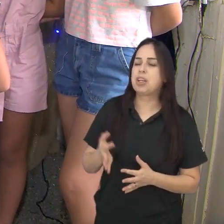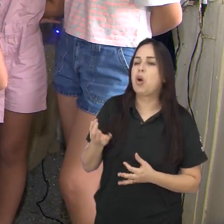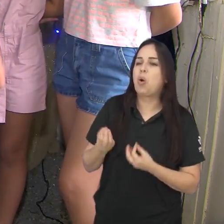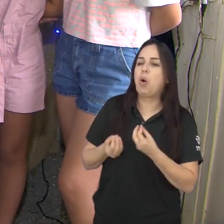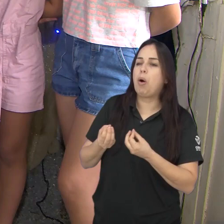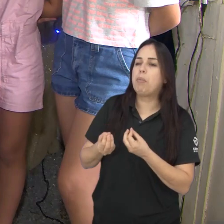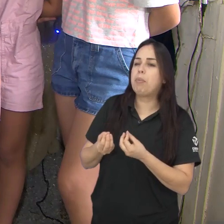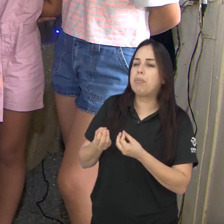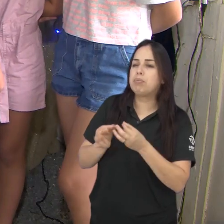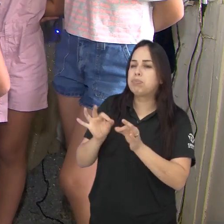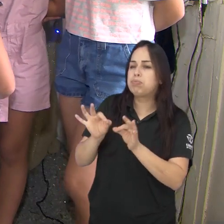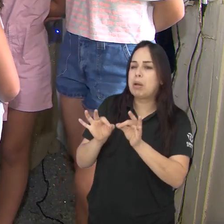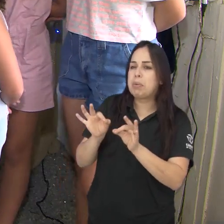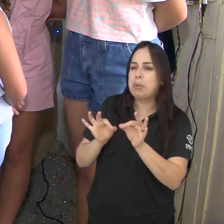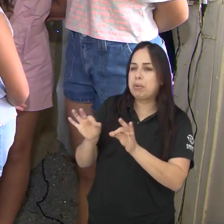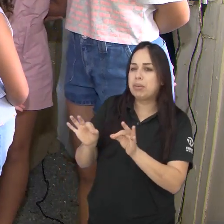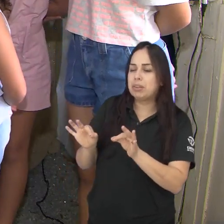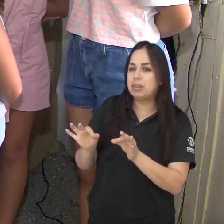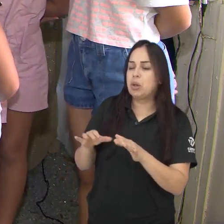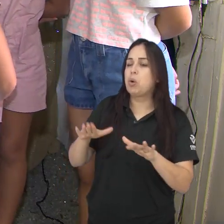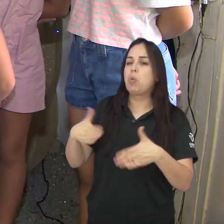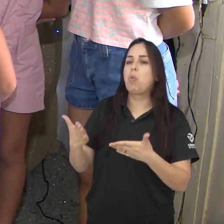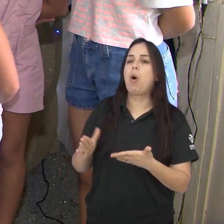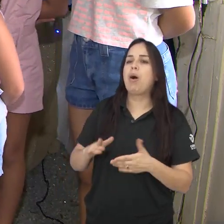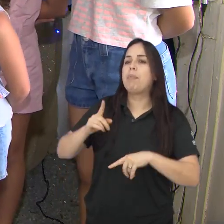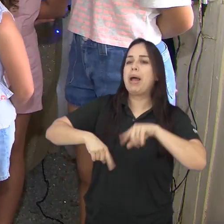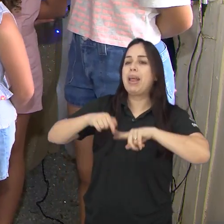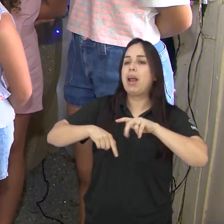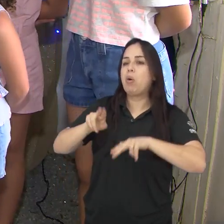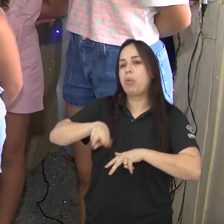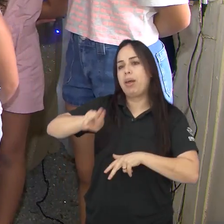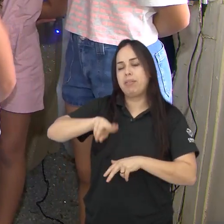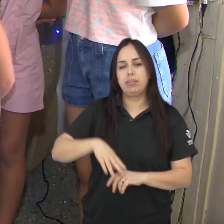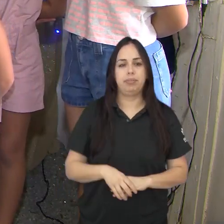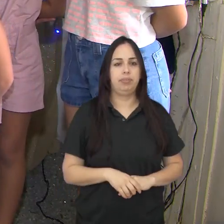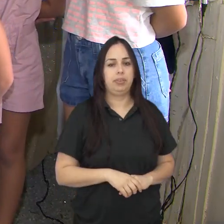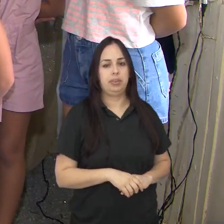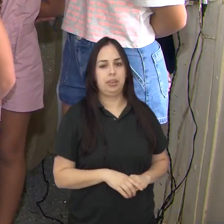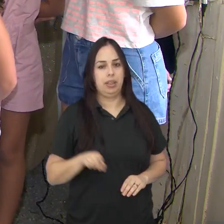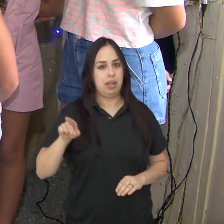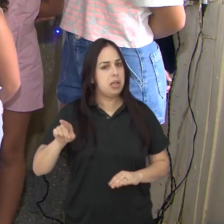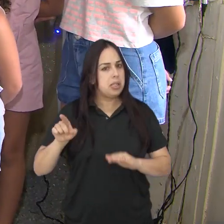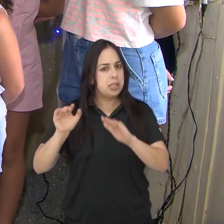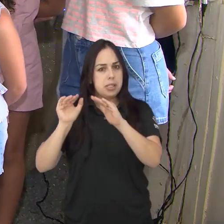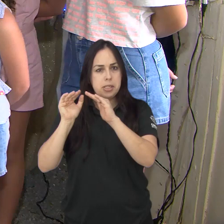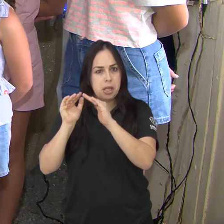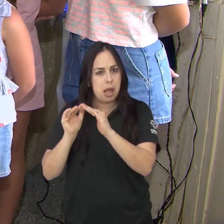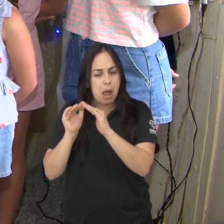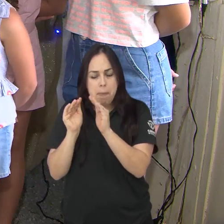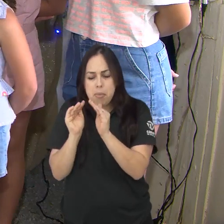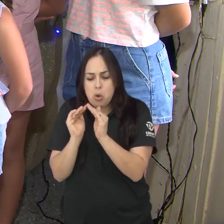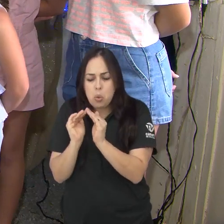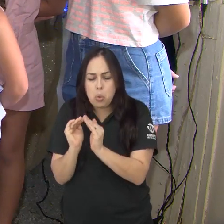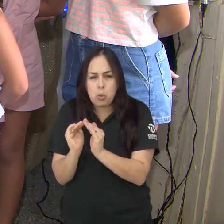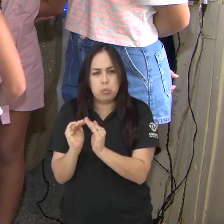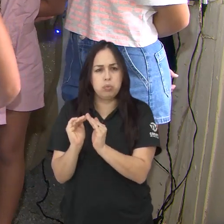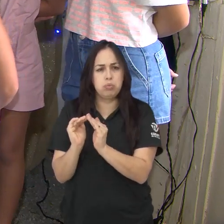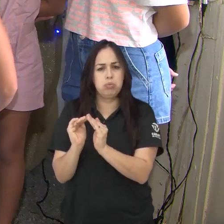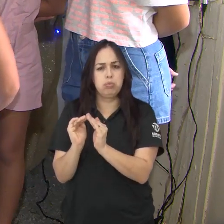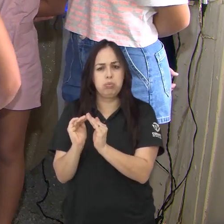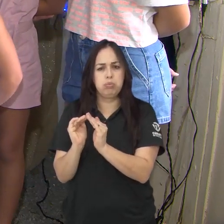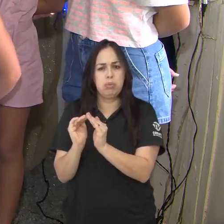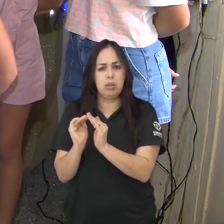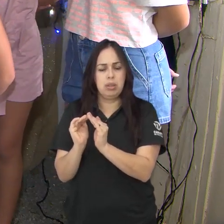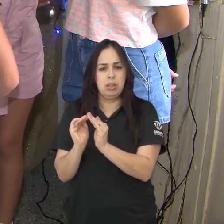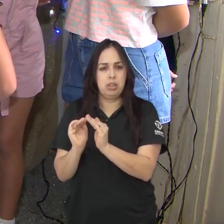que montava, né, essas figuras? O que materiais você usava? O presépio dela era bem minúsculo,